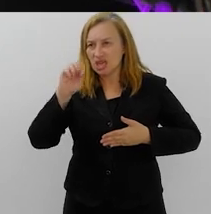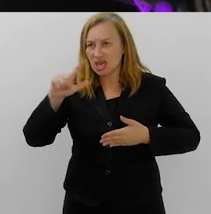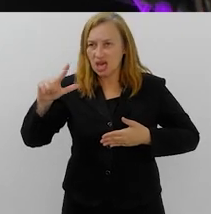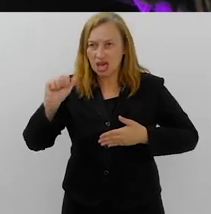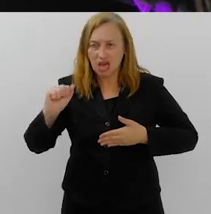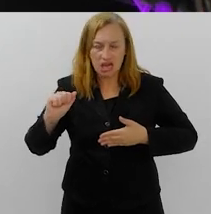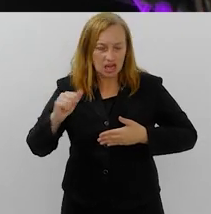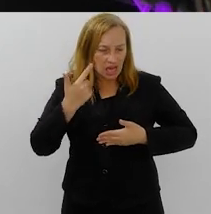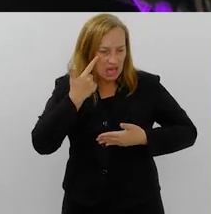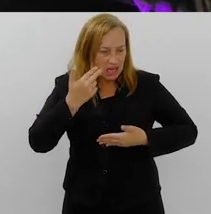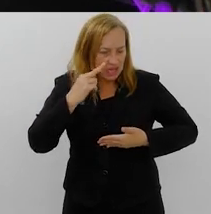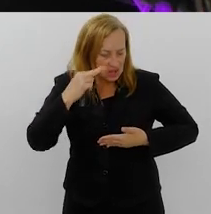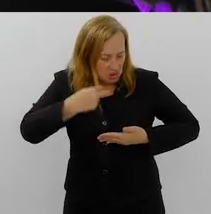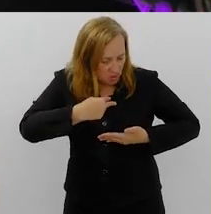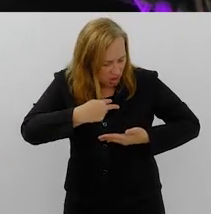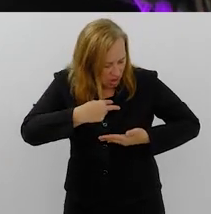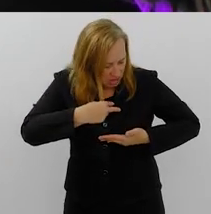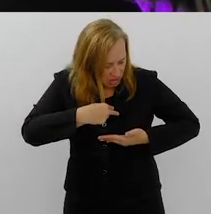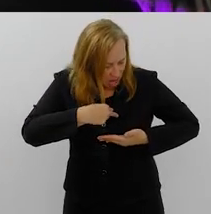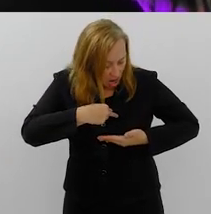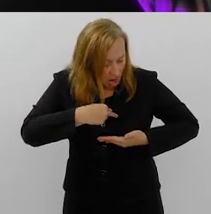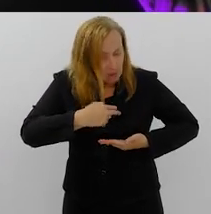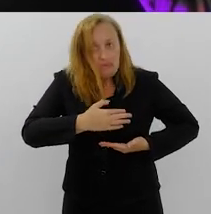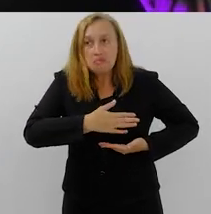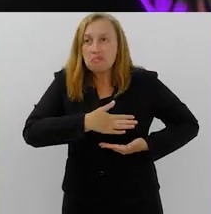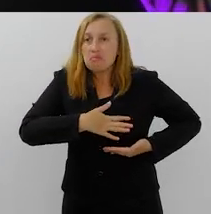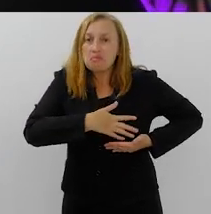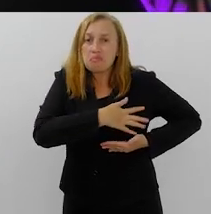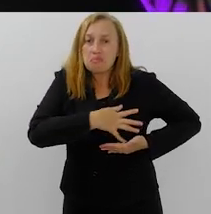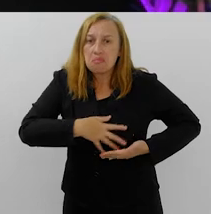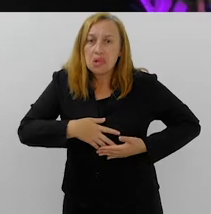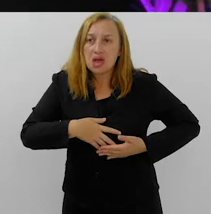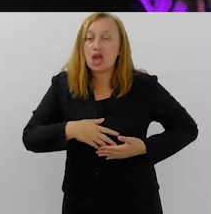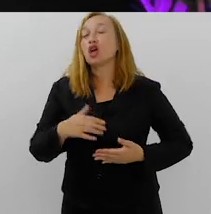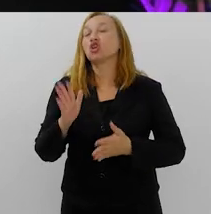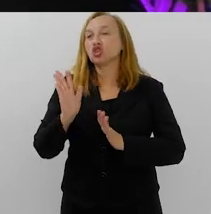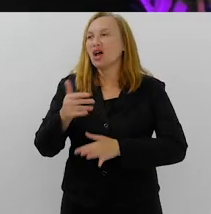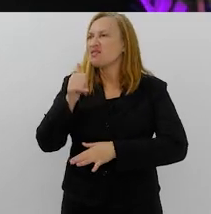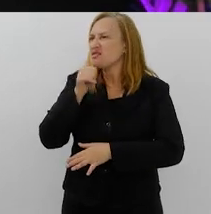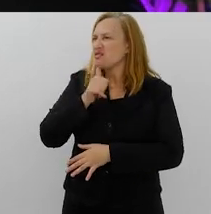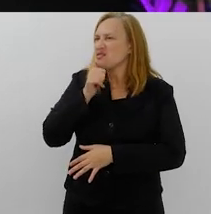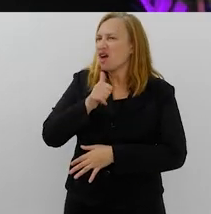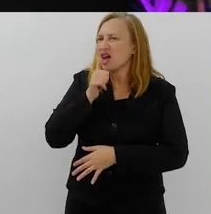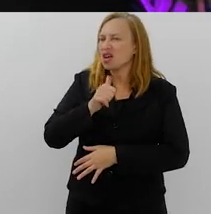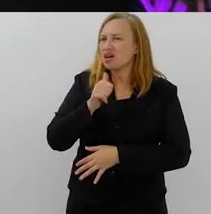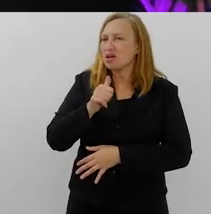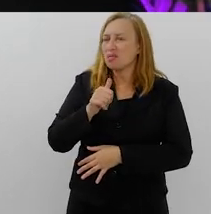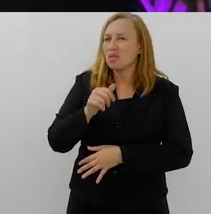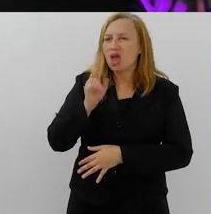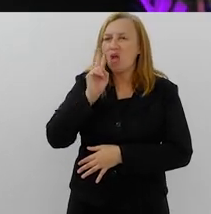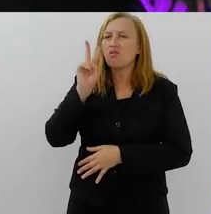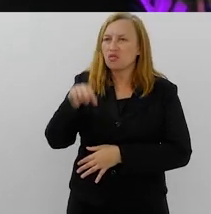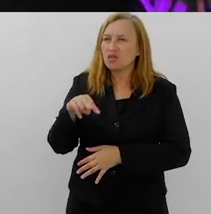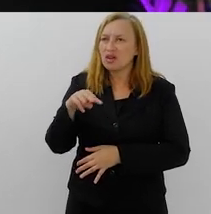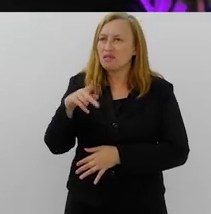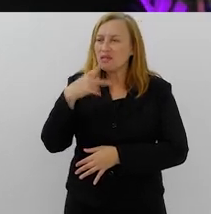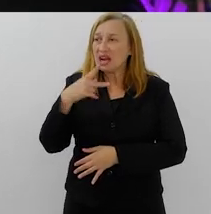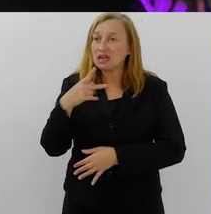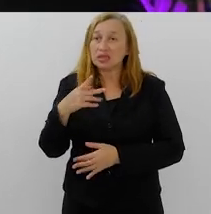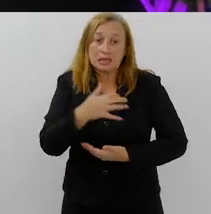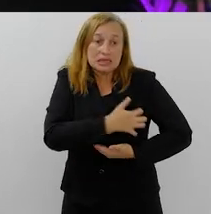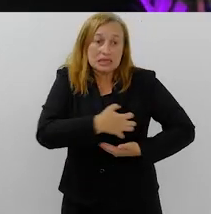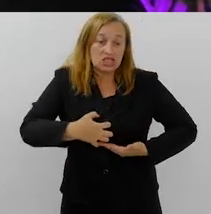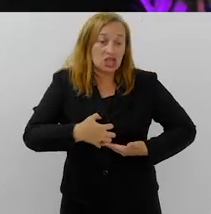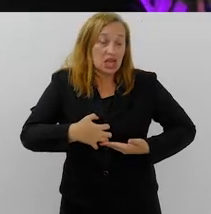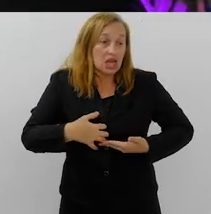nossa tô assim mama mas eu eu deparei com muitas pacientes que fica Ah e agora meu marido ai como é que eu vou fazer e algo que ela